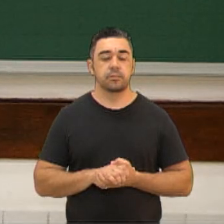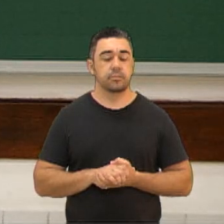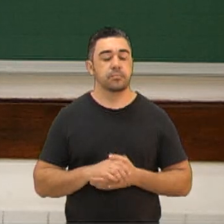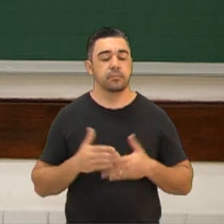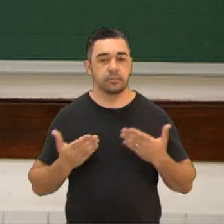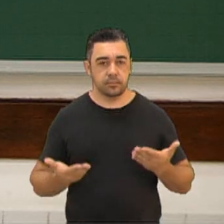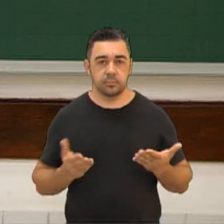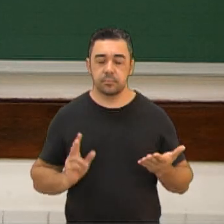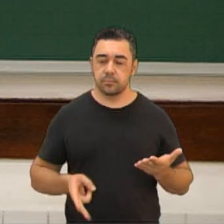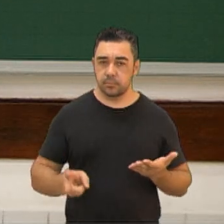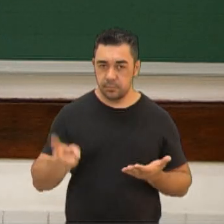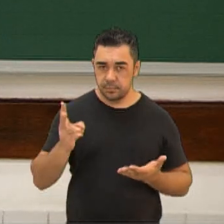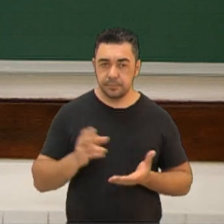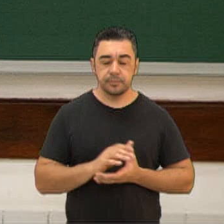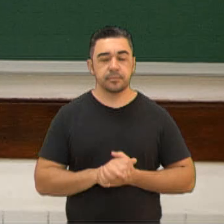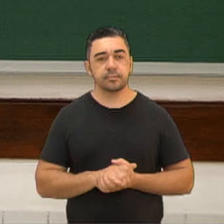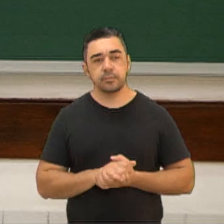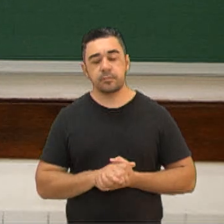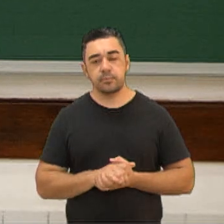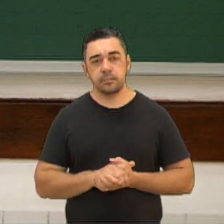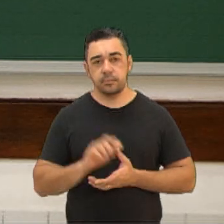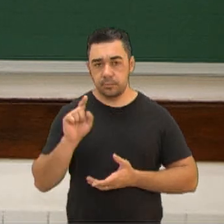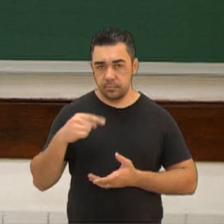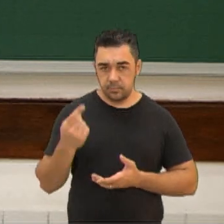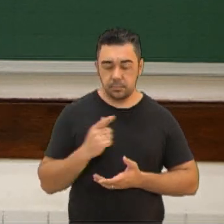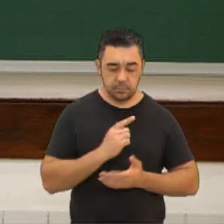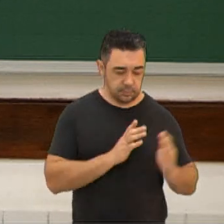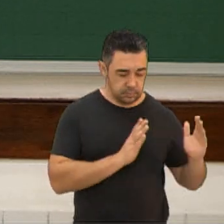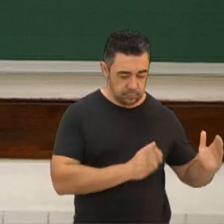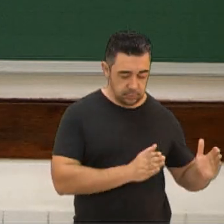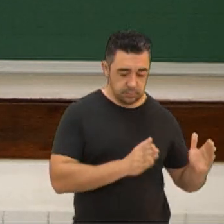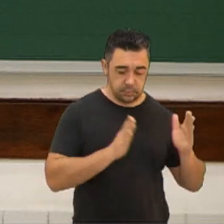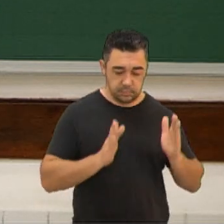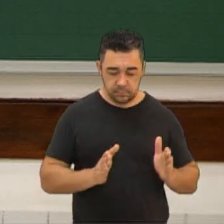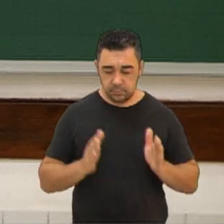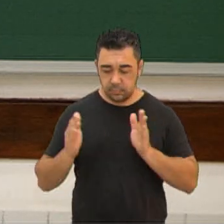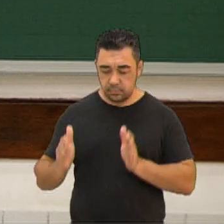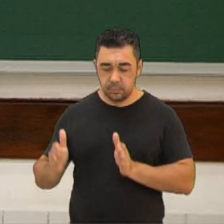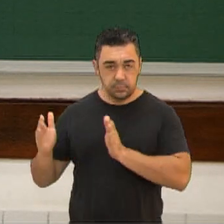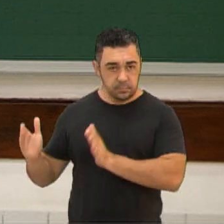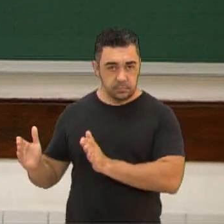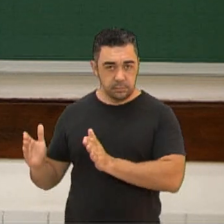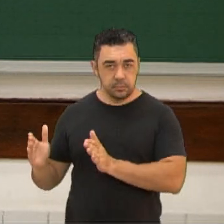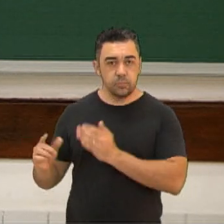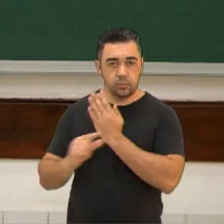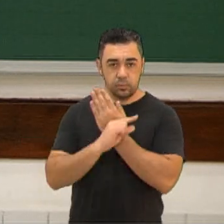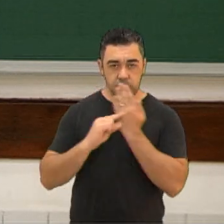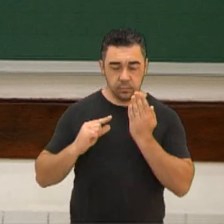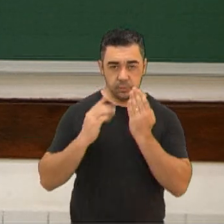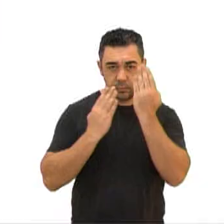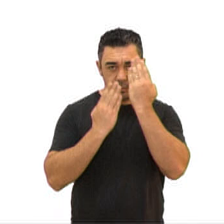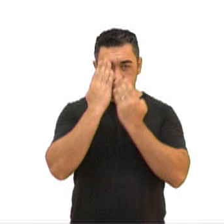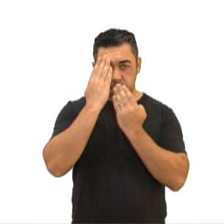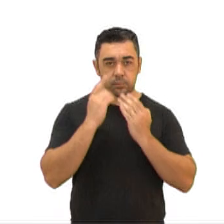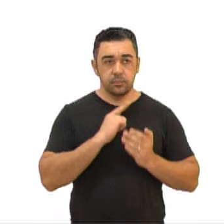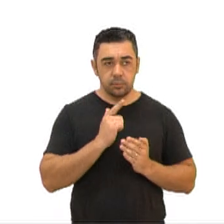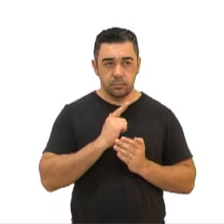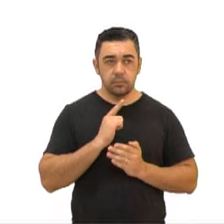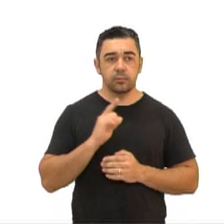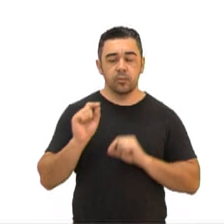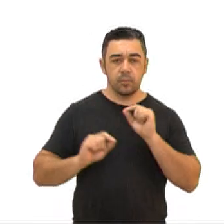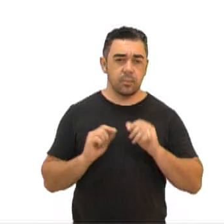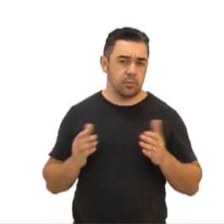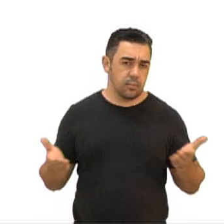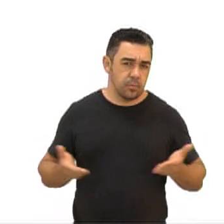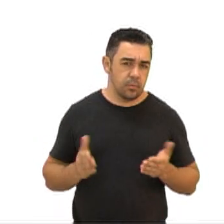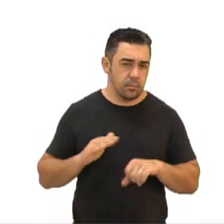Então, pessoal, continuando, depois de todas as fases que a gente viu, tem um período que é chamado, são as obras mais